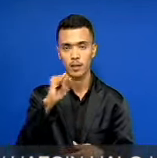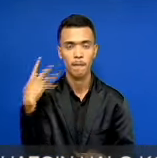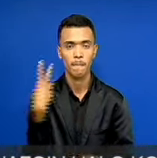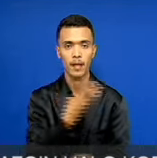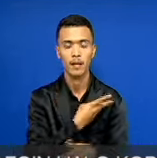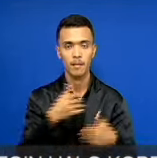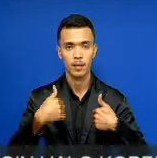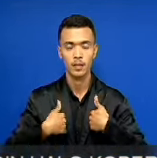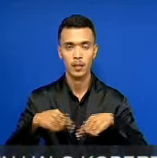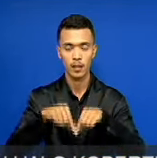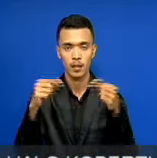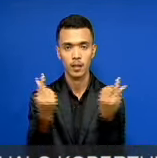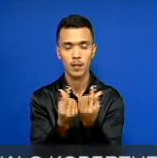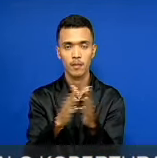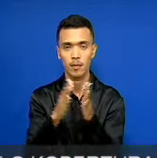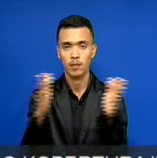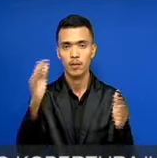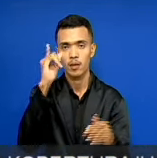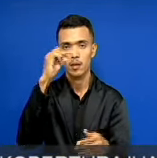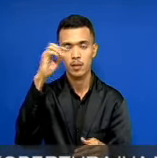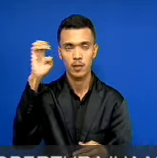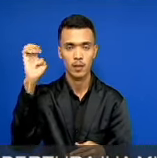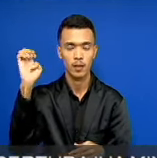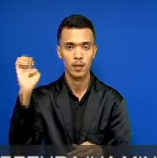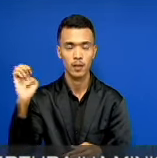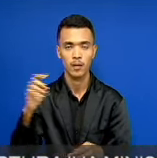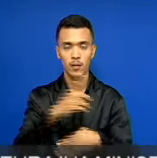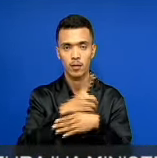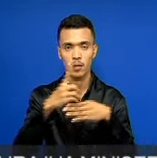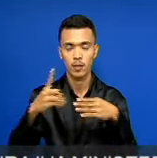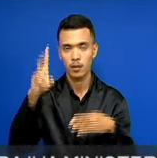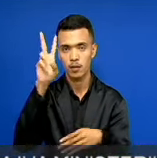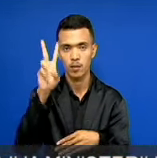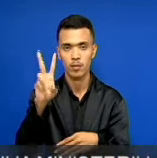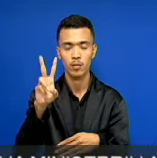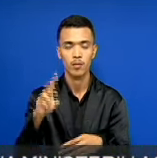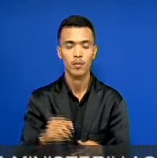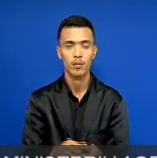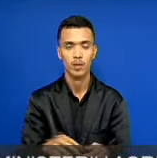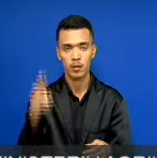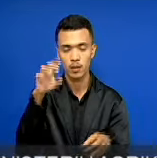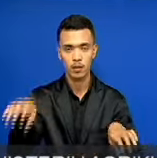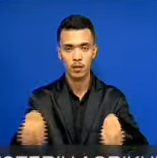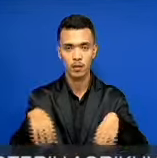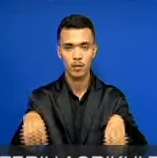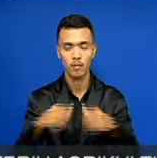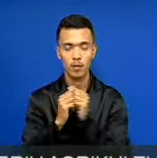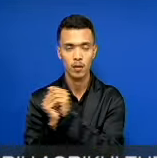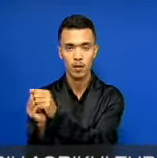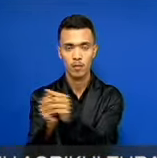neve a exijo direção manutenção, direção Ruane, estação Ruane, Sirus Amuto. Hori